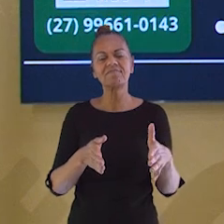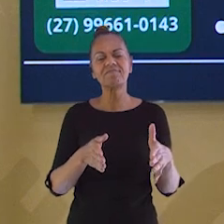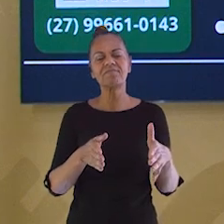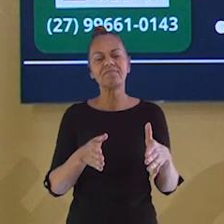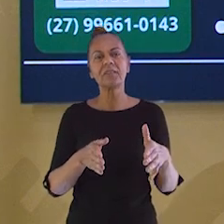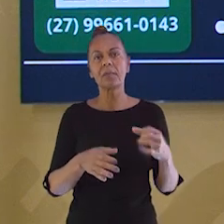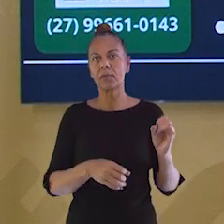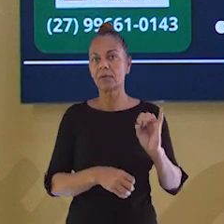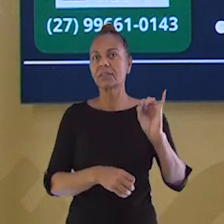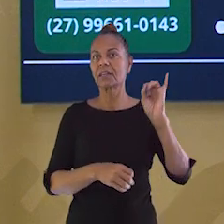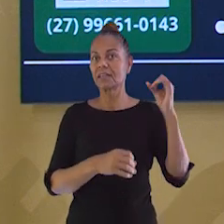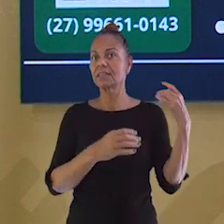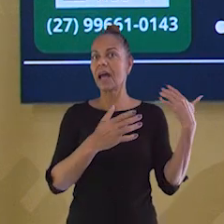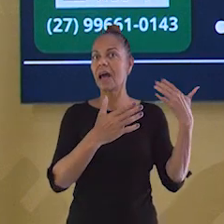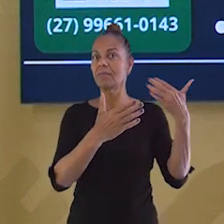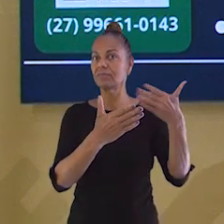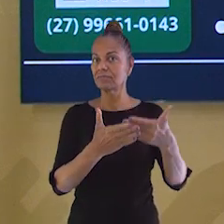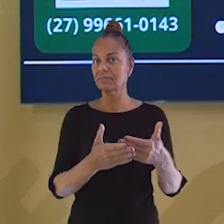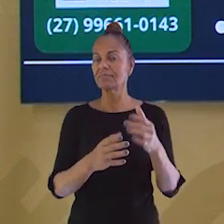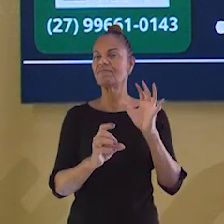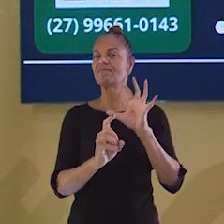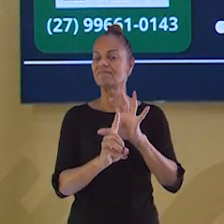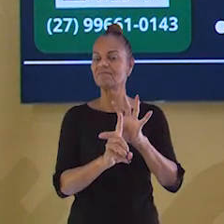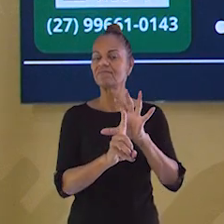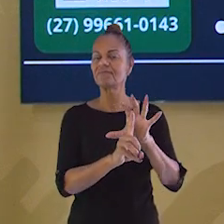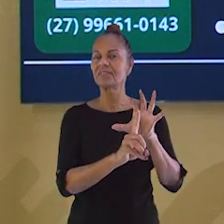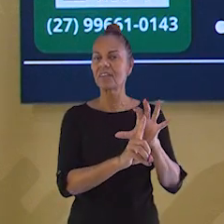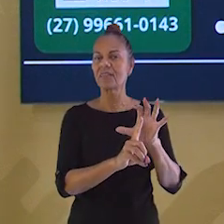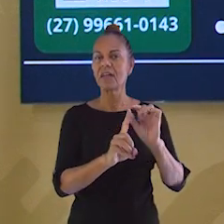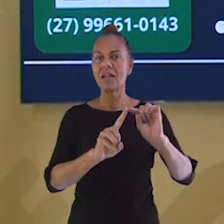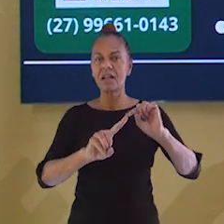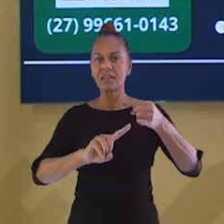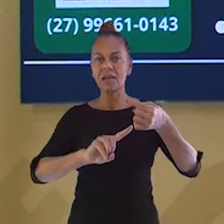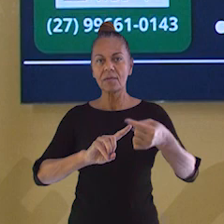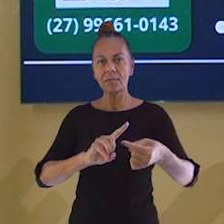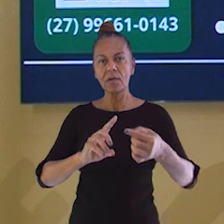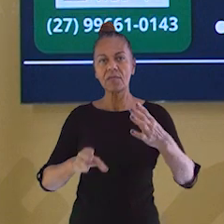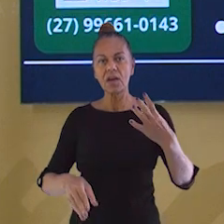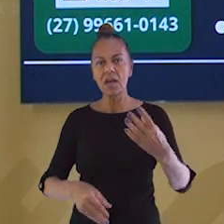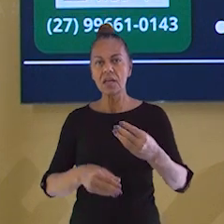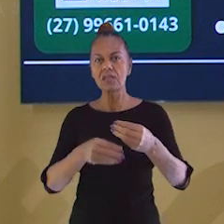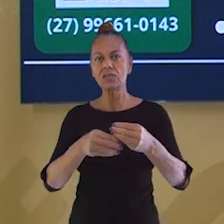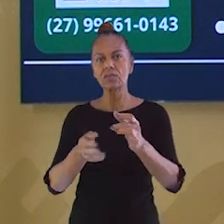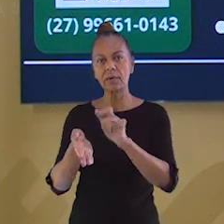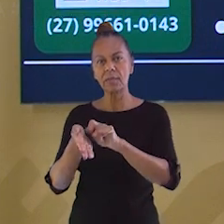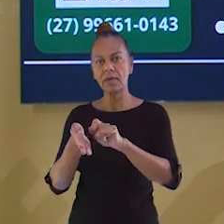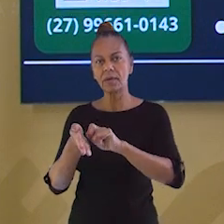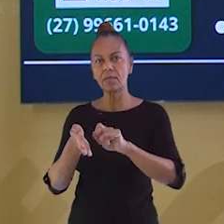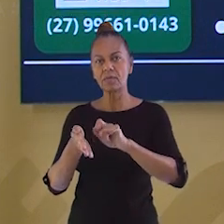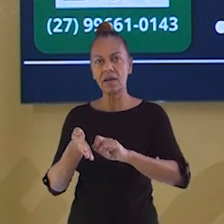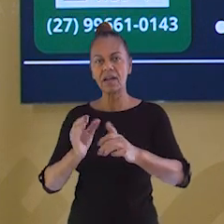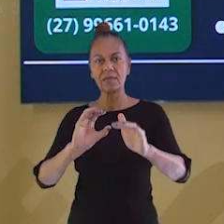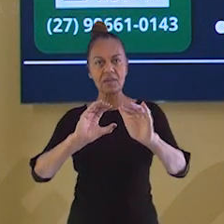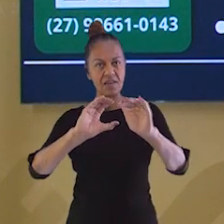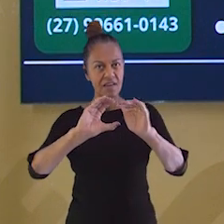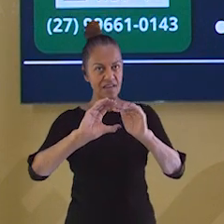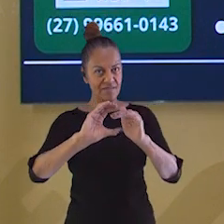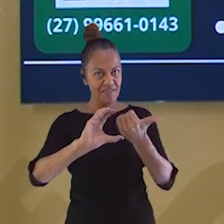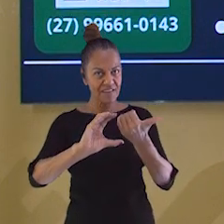para mim o nome do artista escolhido, da obra e do resumo para o nosso WhatsApp. Olha o número aqui,